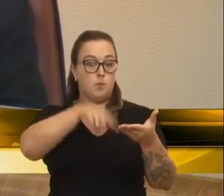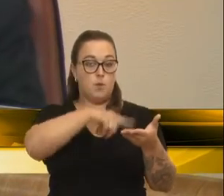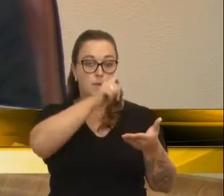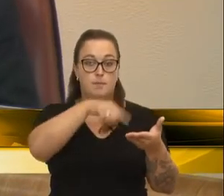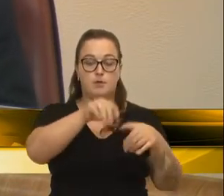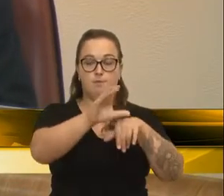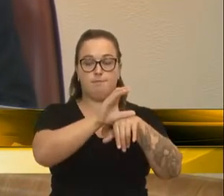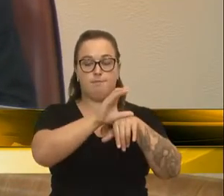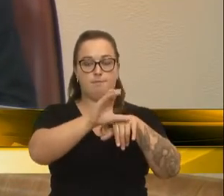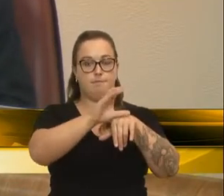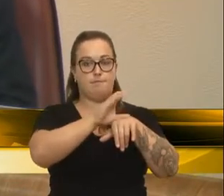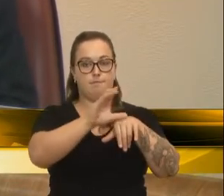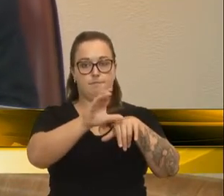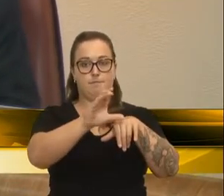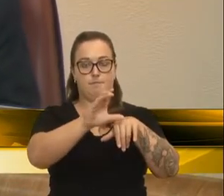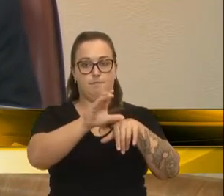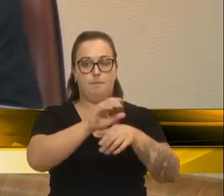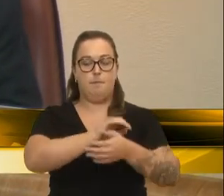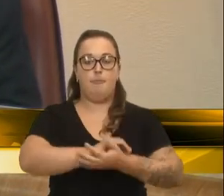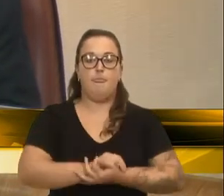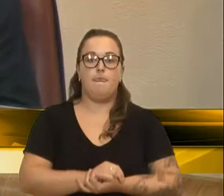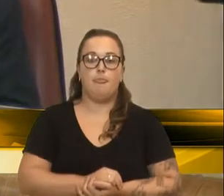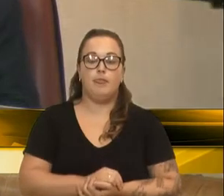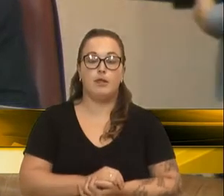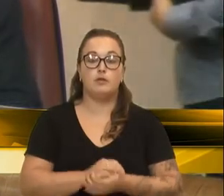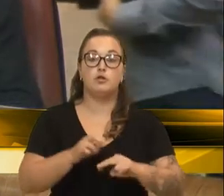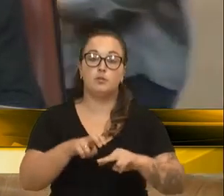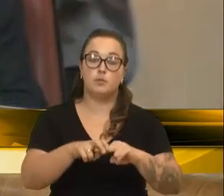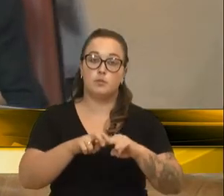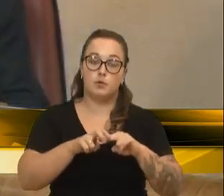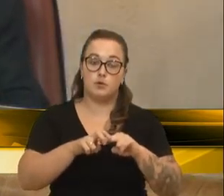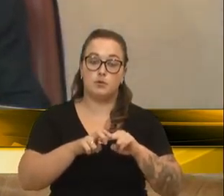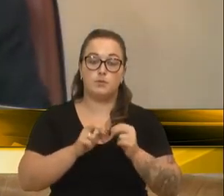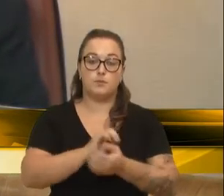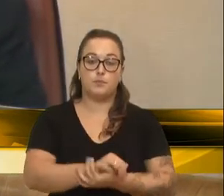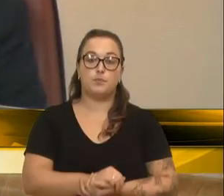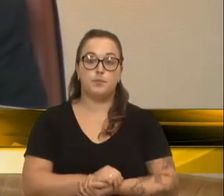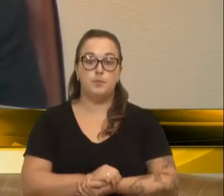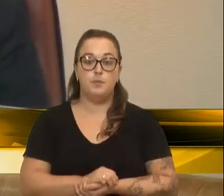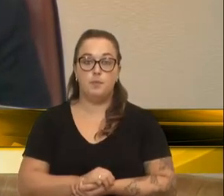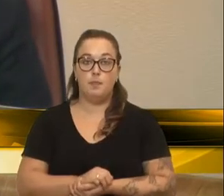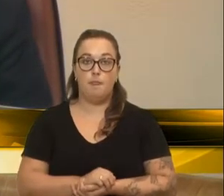Federal, fecha aspas, ponto, abre parênteses, negrito, fecha parênteses.